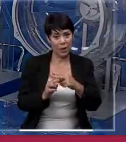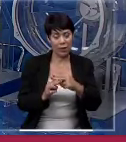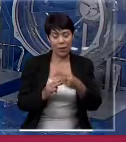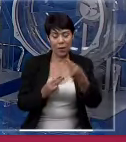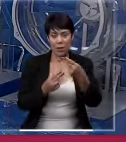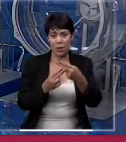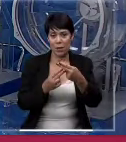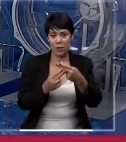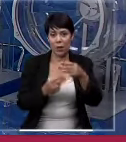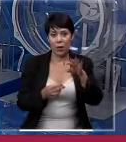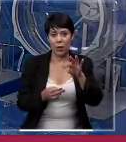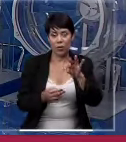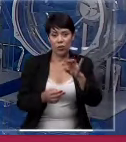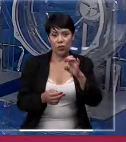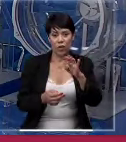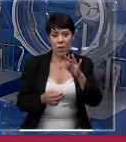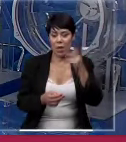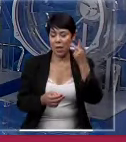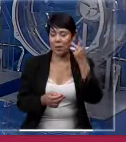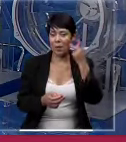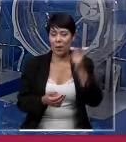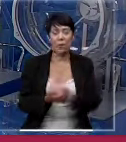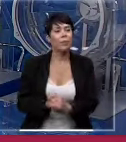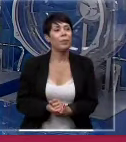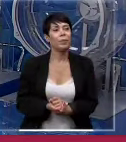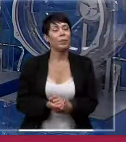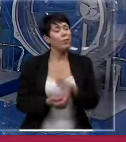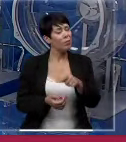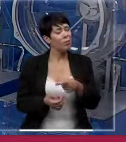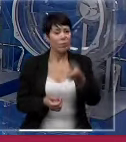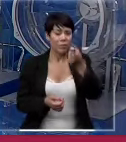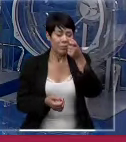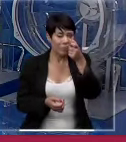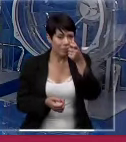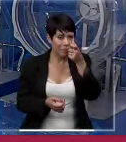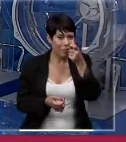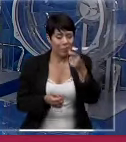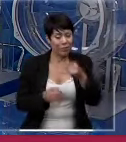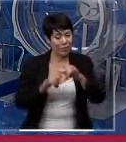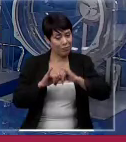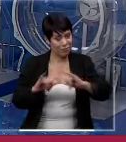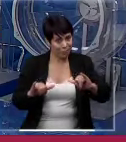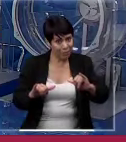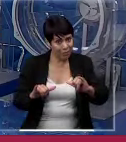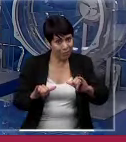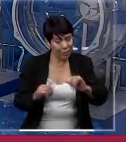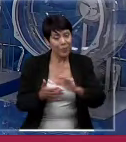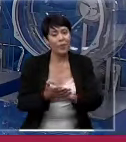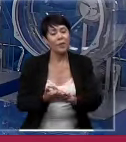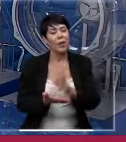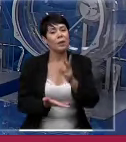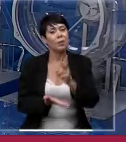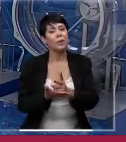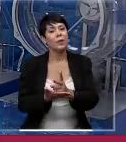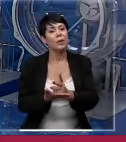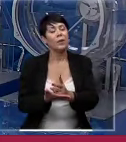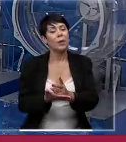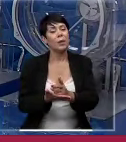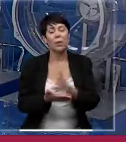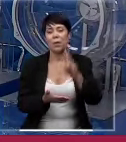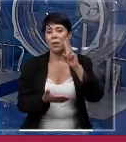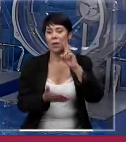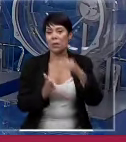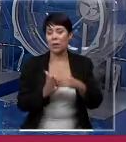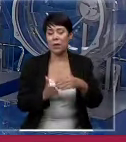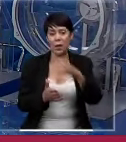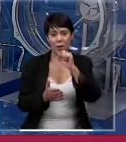Terminal Tietê, em São Paulo. Você acompanha as transmissões sempre de segunda